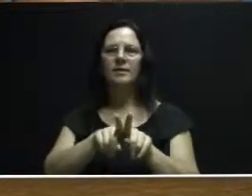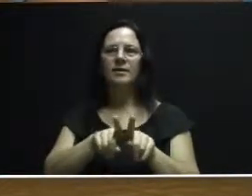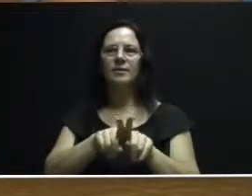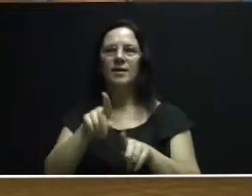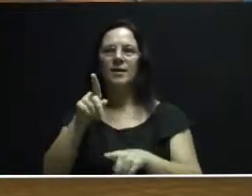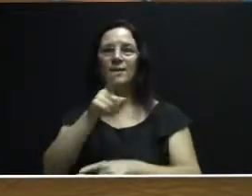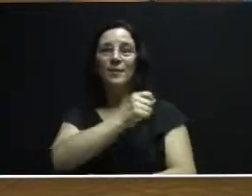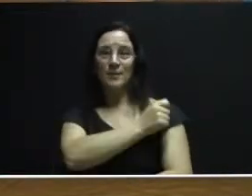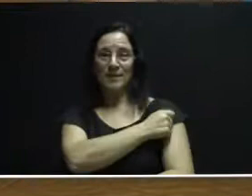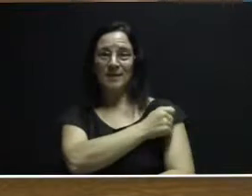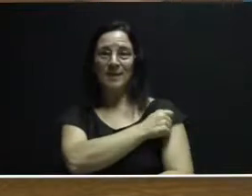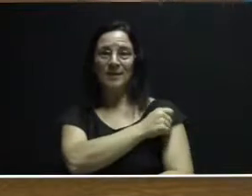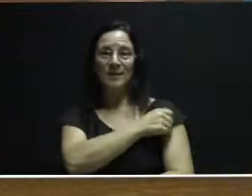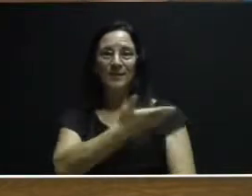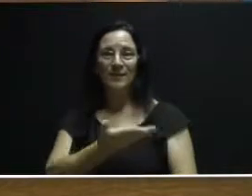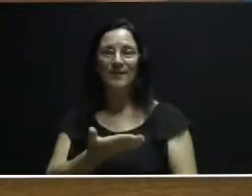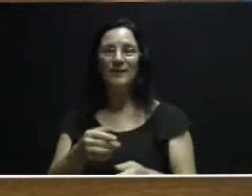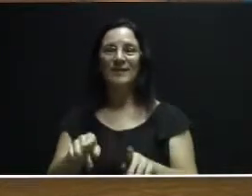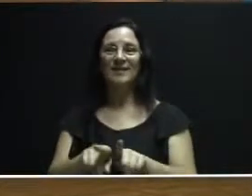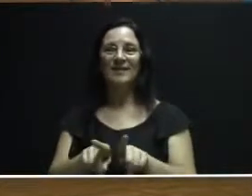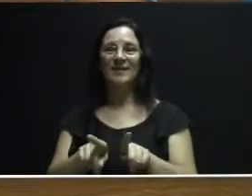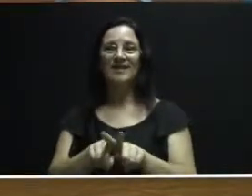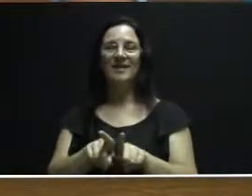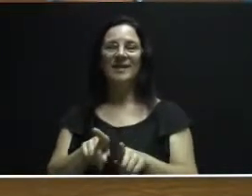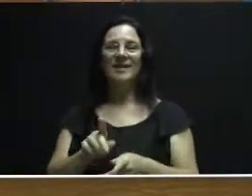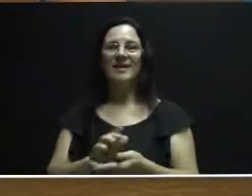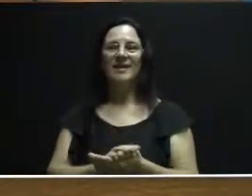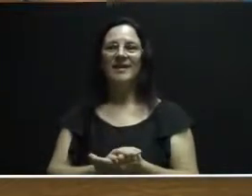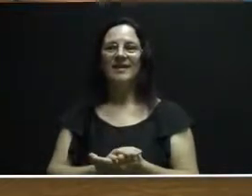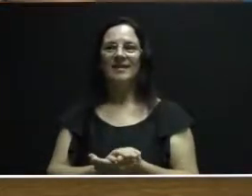está ovacionando aí o sensei, não é isso?